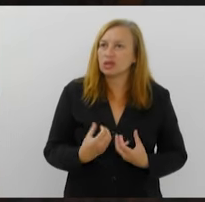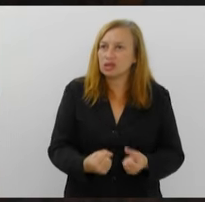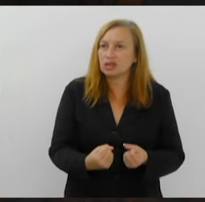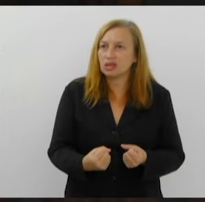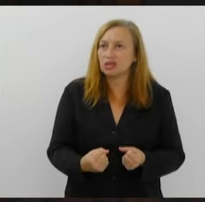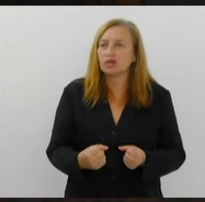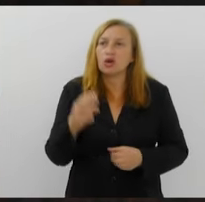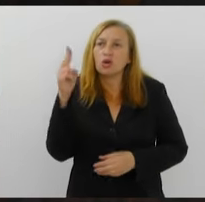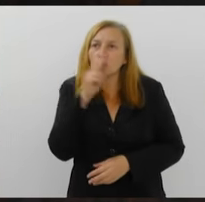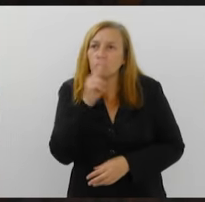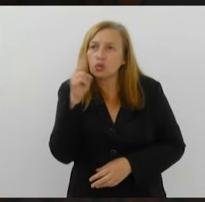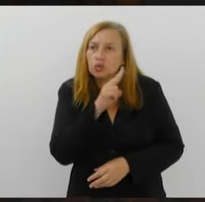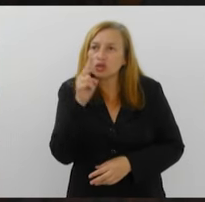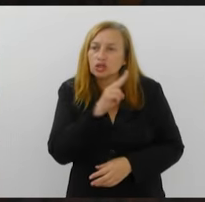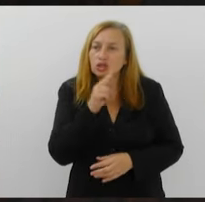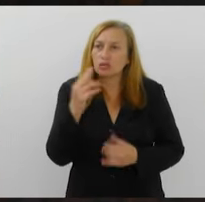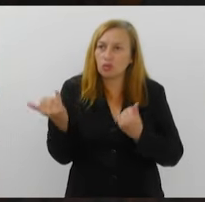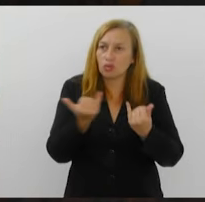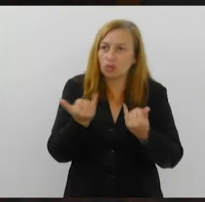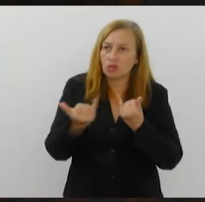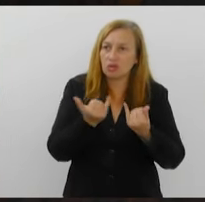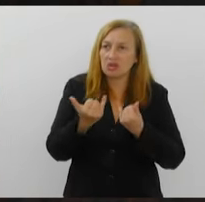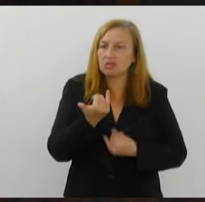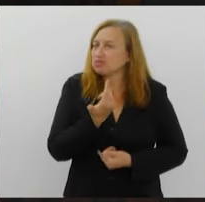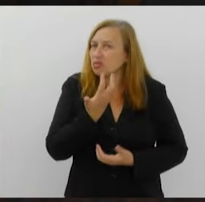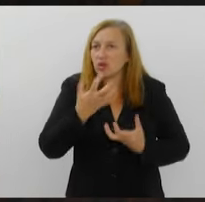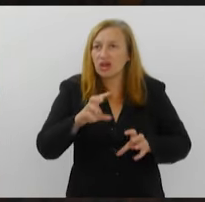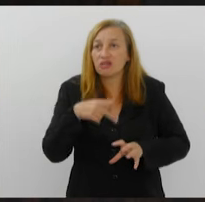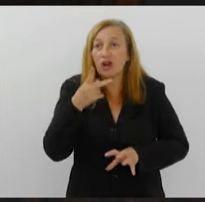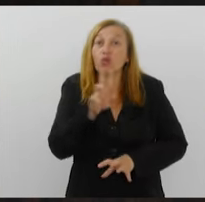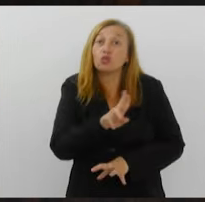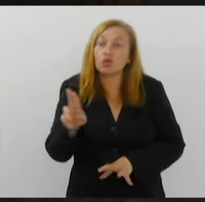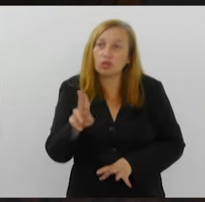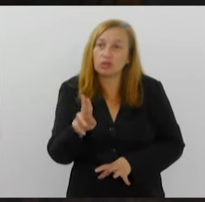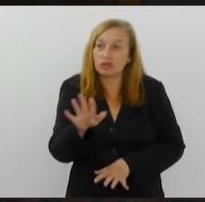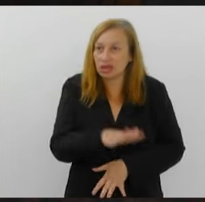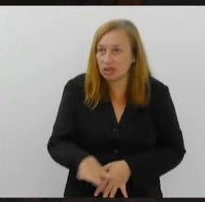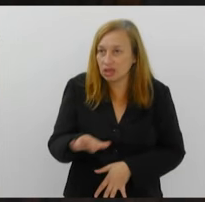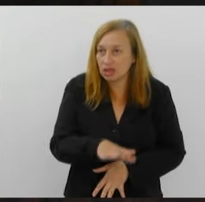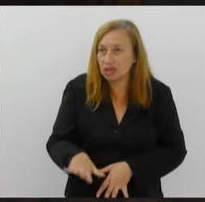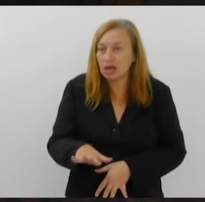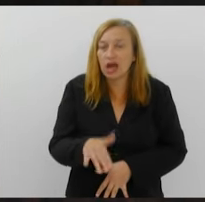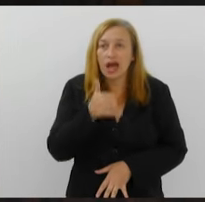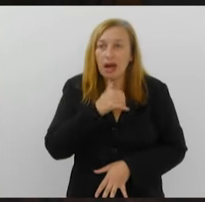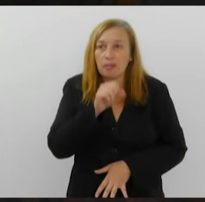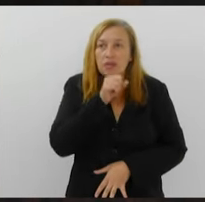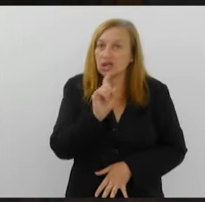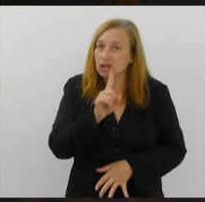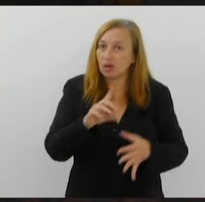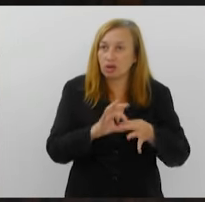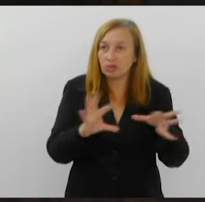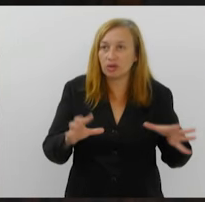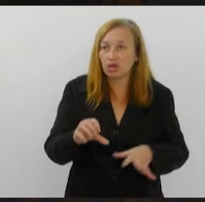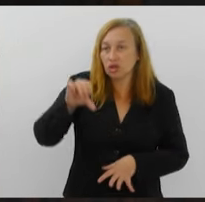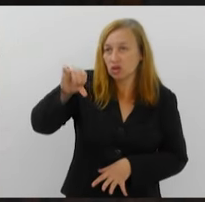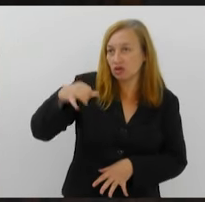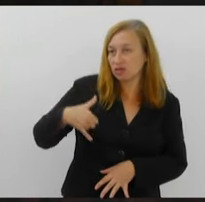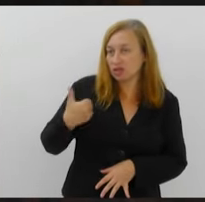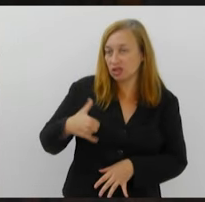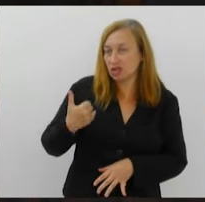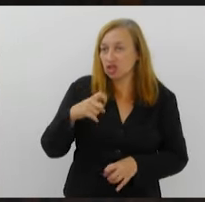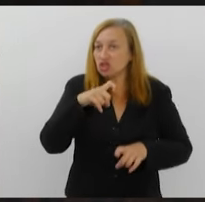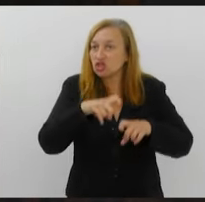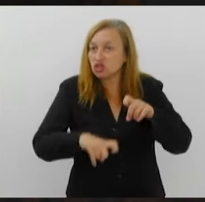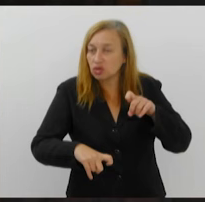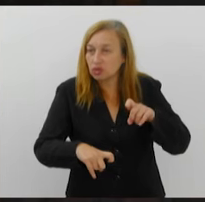de urgência, não quero citar aqui o nome da criança, porque a mãe não me autorizou, uma criança de 9 anos